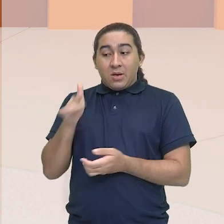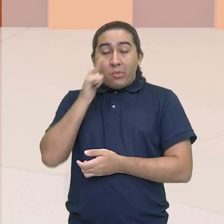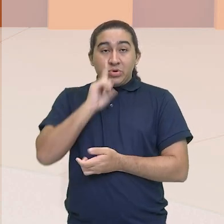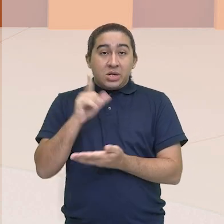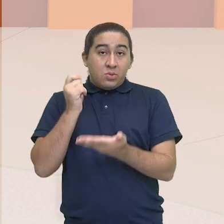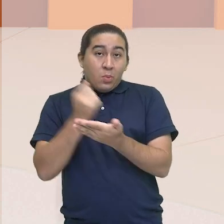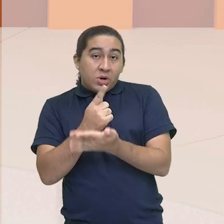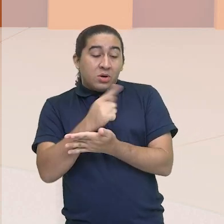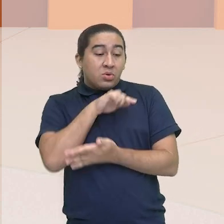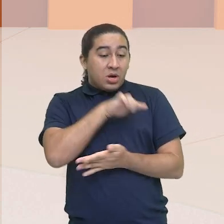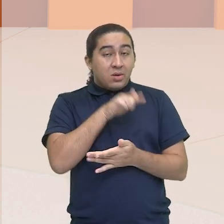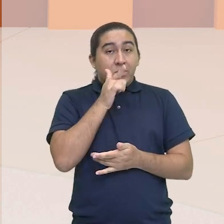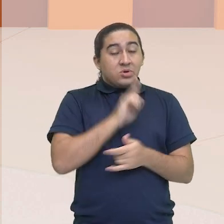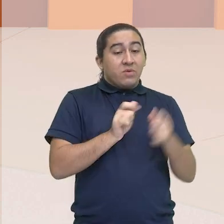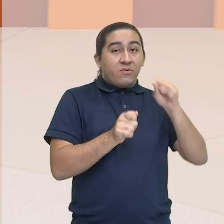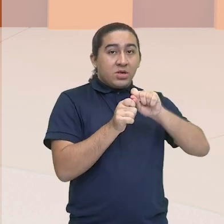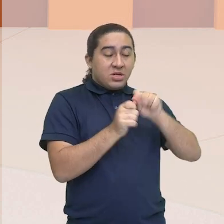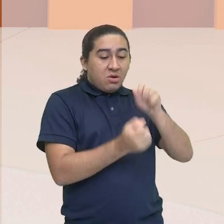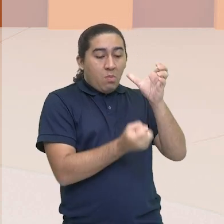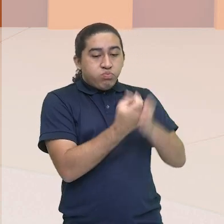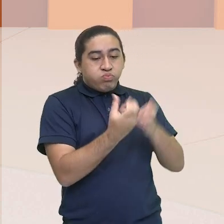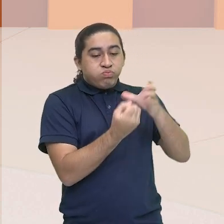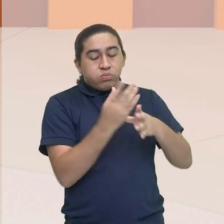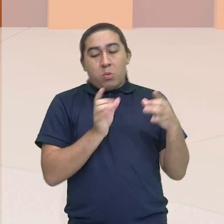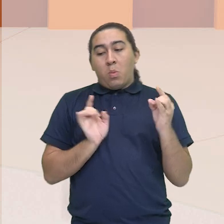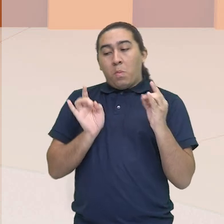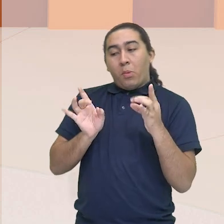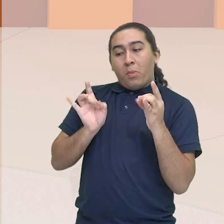de venda, de exportação e de importação. Então,